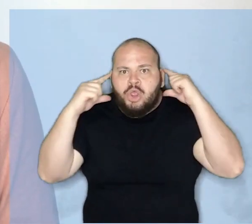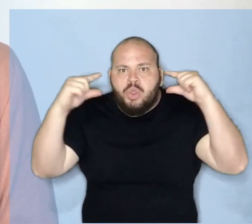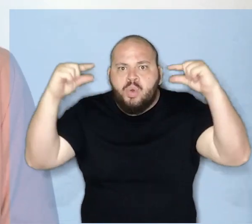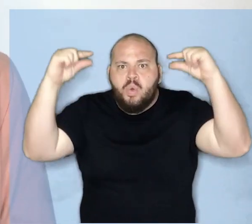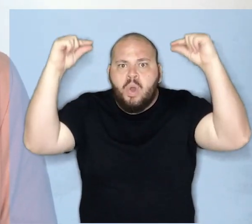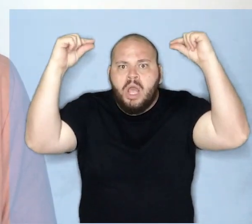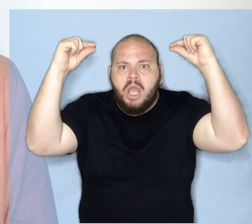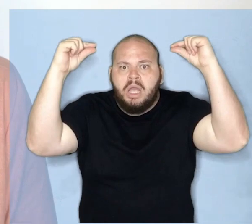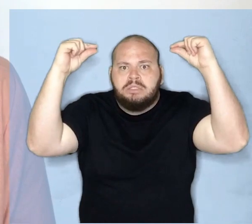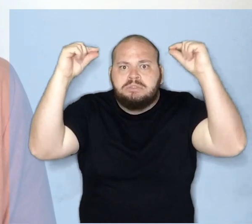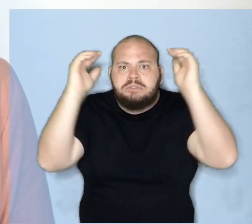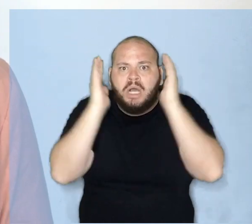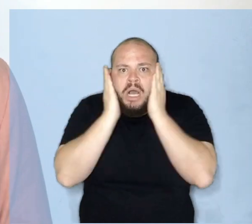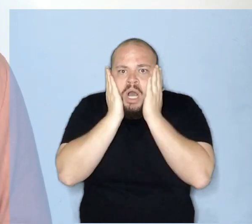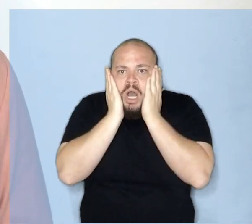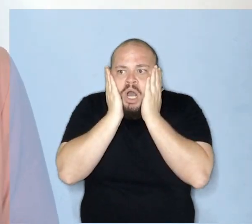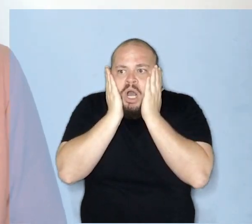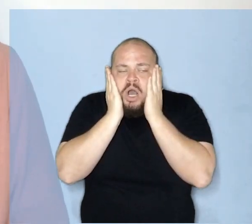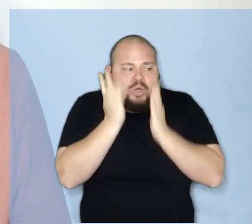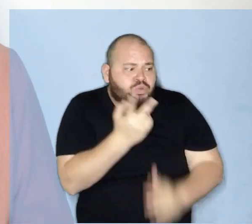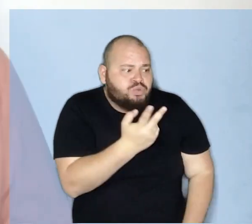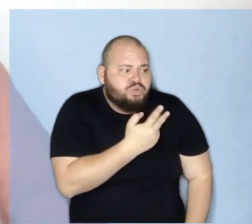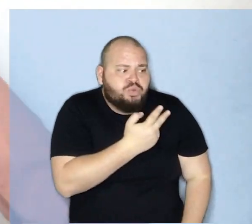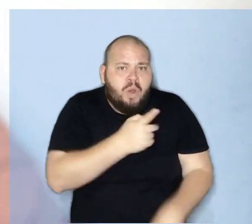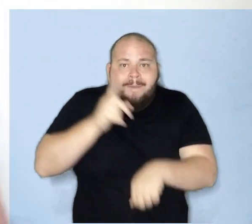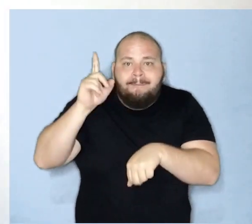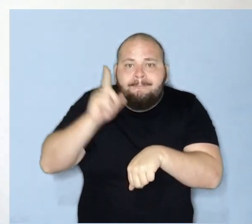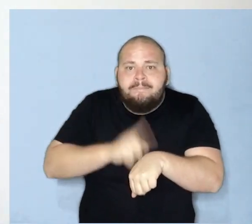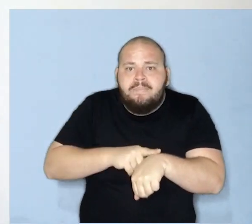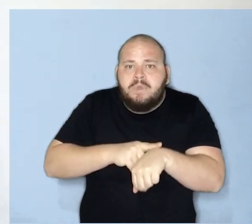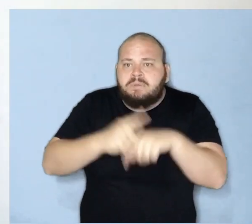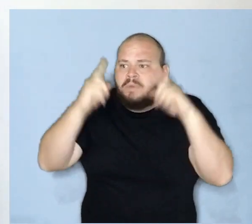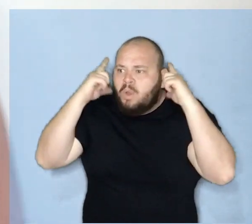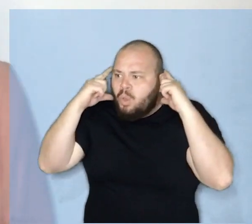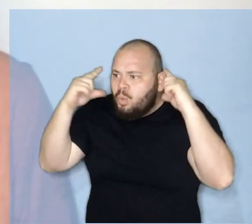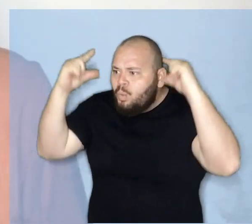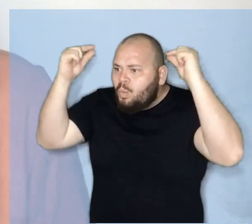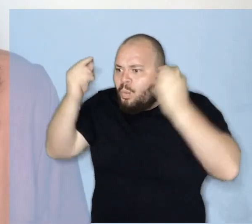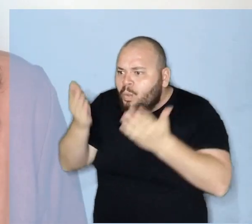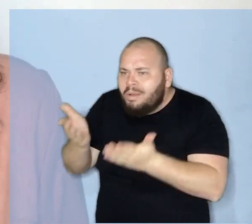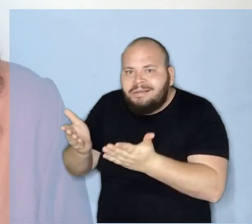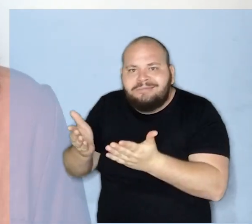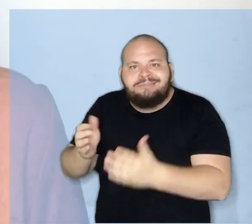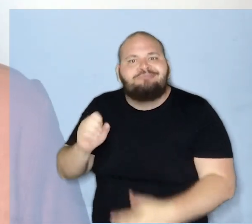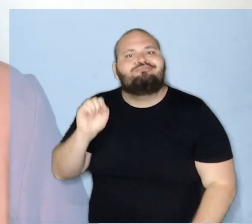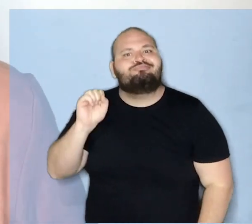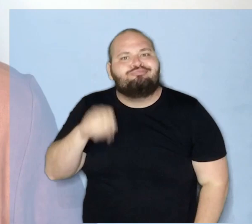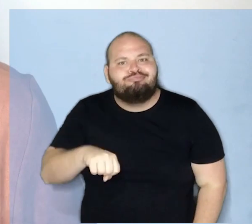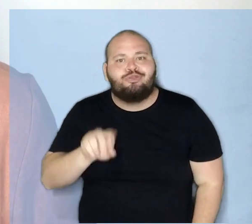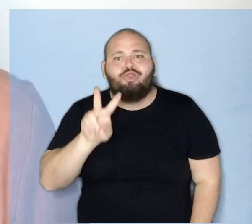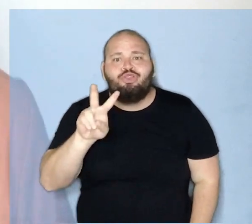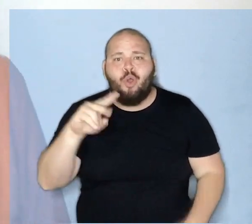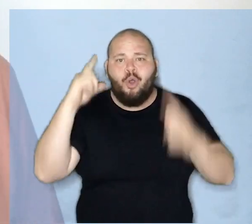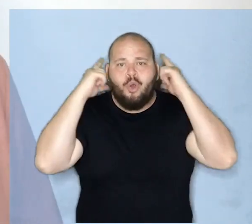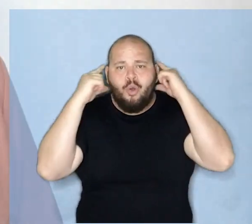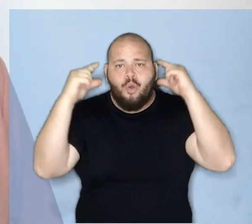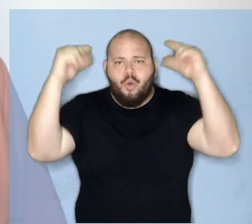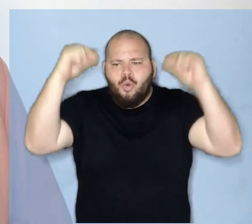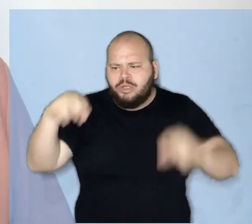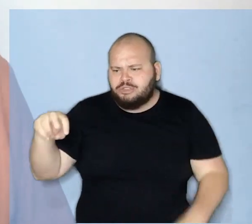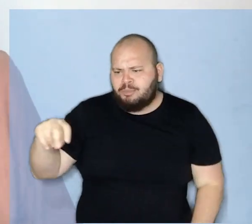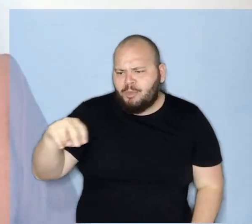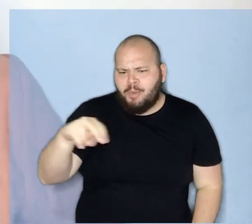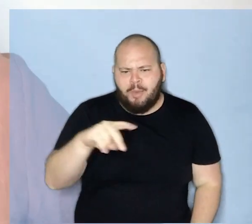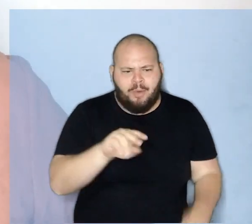duendes! Exclamaram os 2 ao mesmo tempo. Sim, eram duendes. Os duendes escalaram aquela mesinha, subiram em